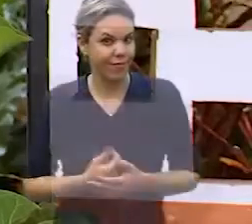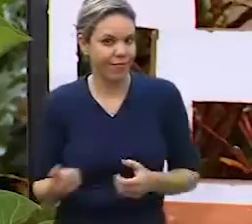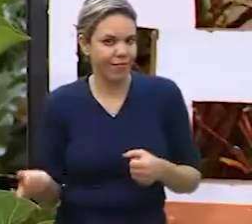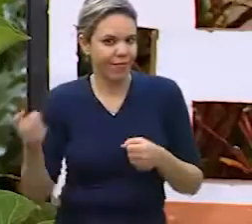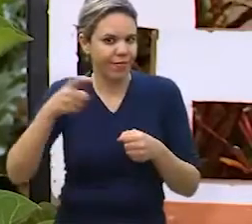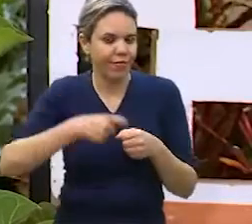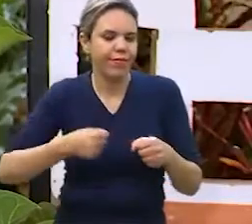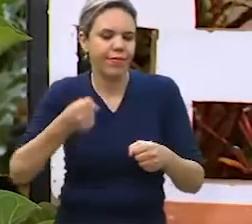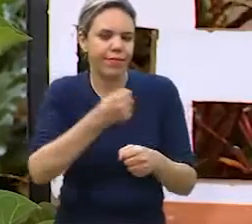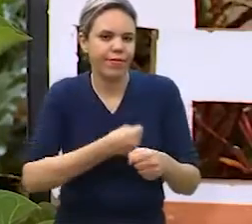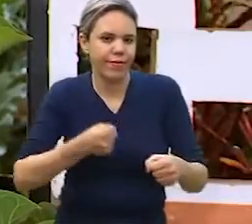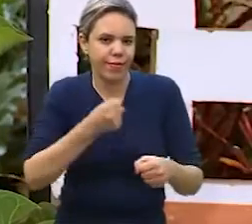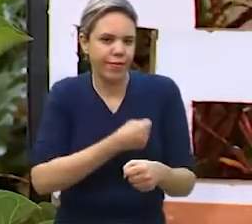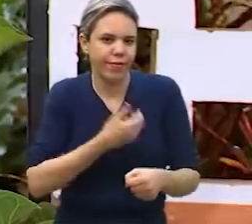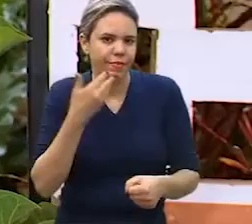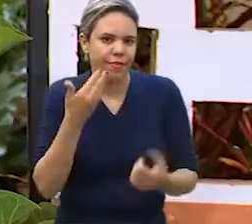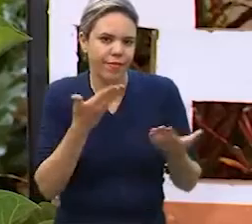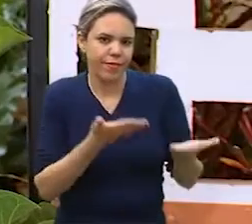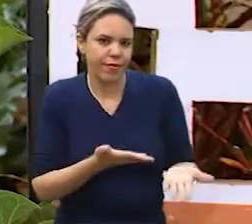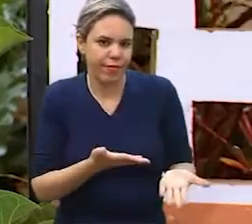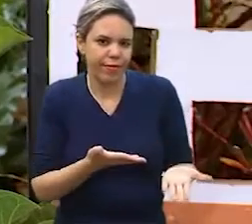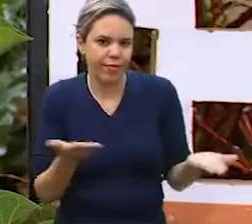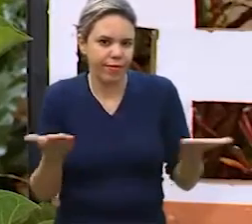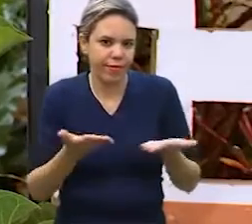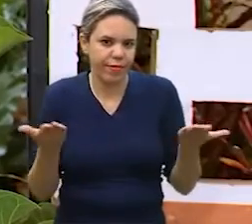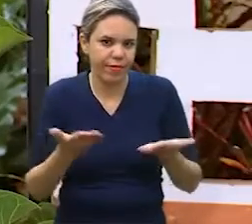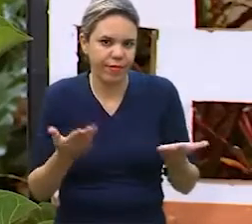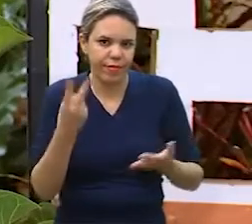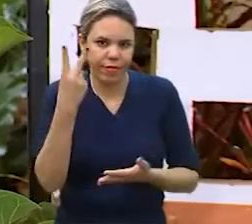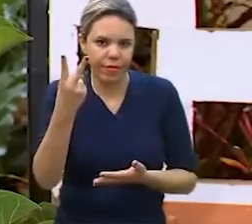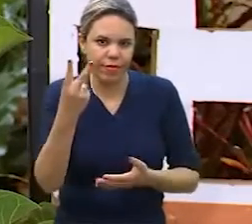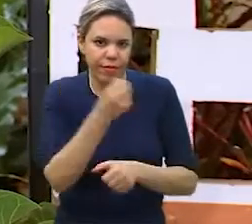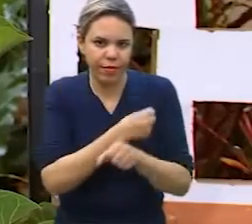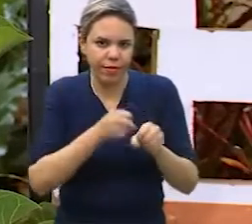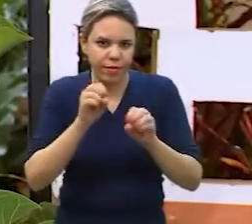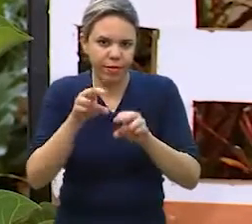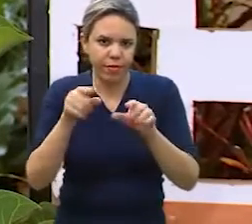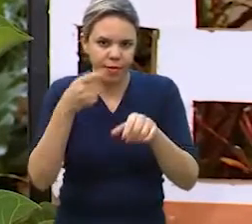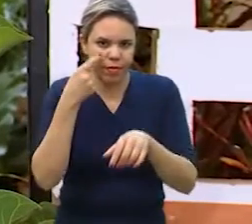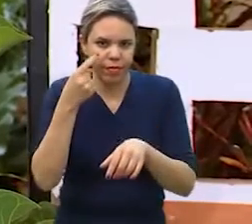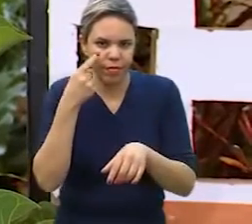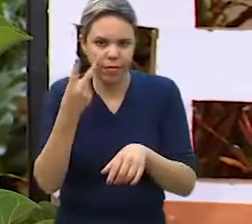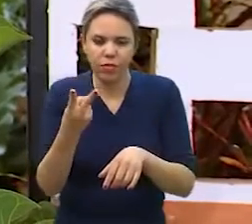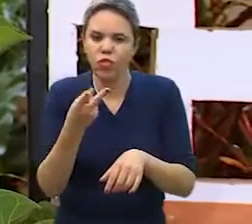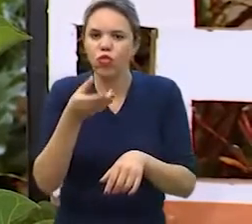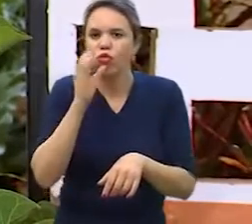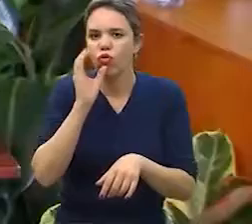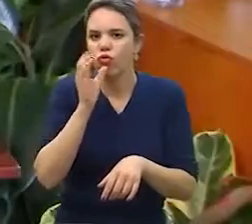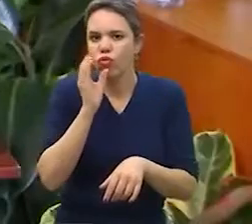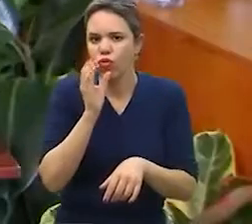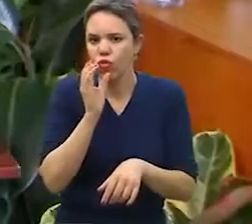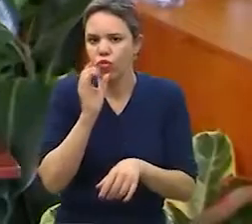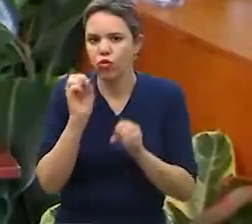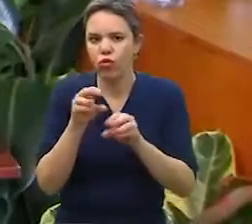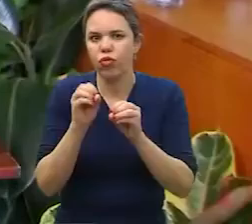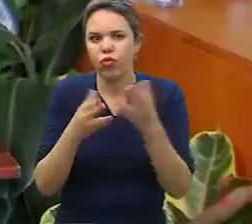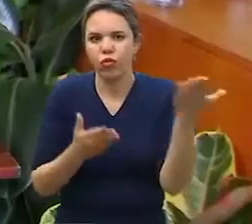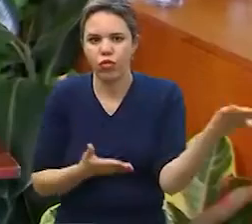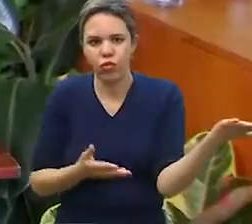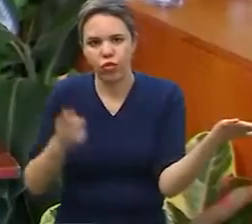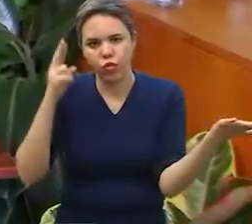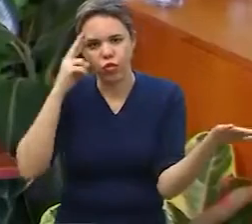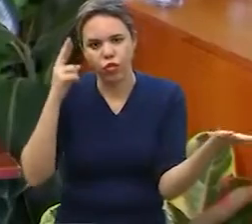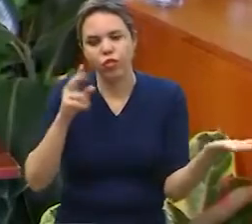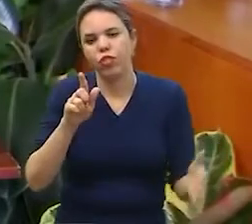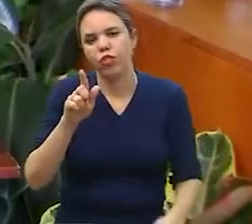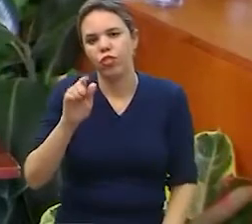Estamos de volta com mais um Cozinha Fácil e hoje duas receitas para você, duas bebidas. E quem vai ensinar para a